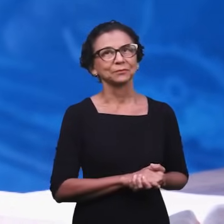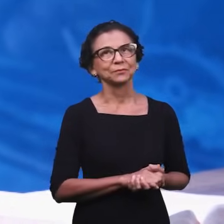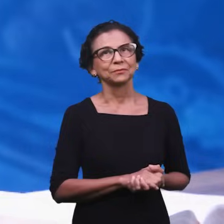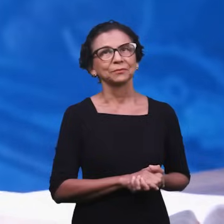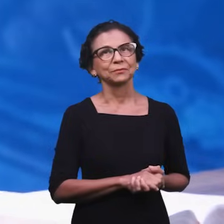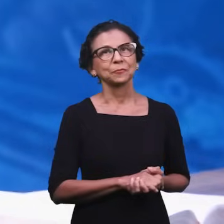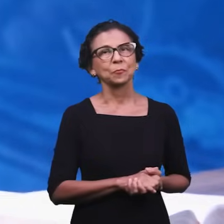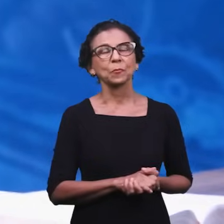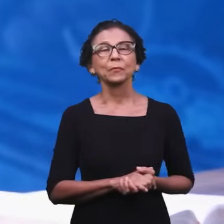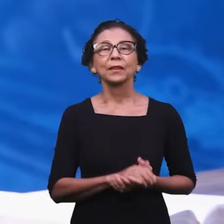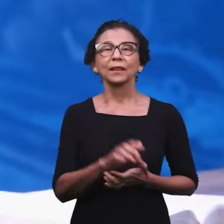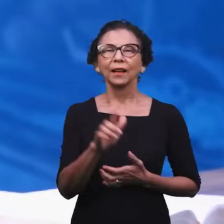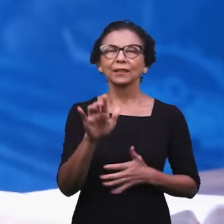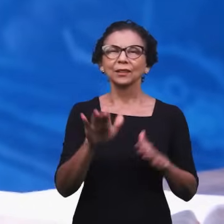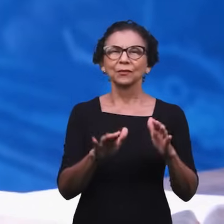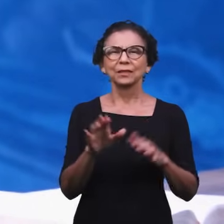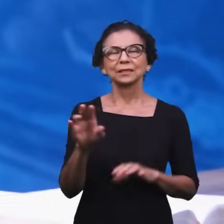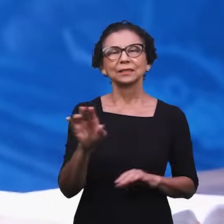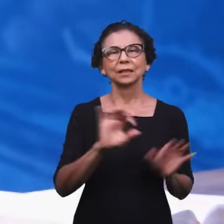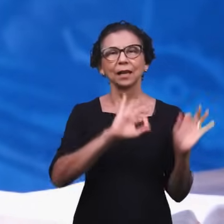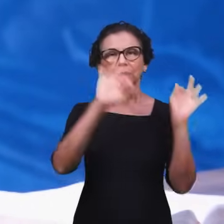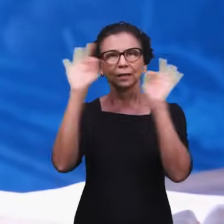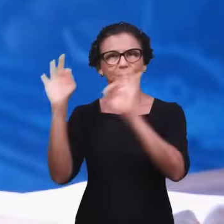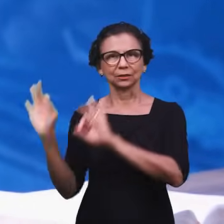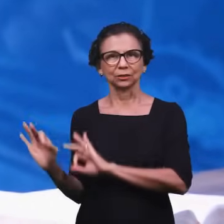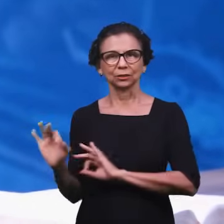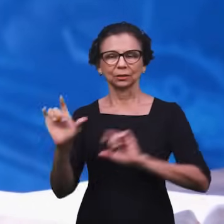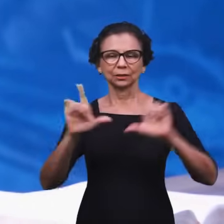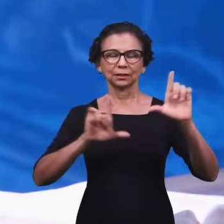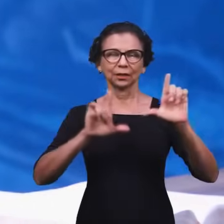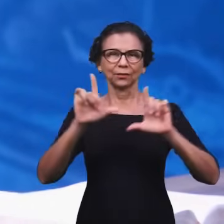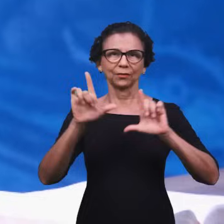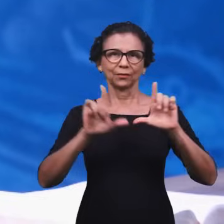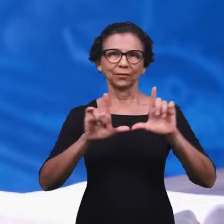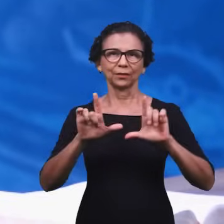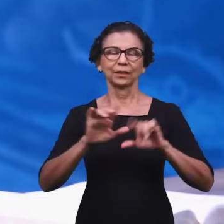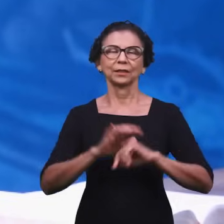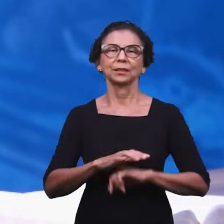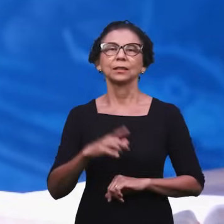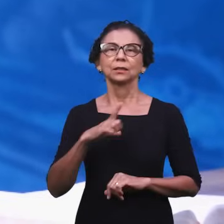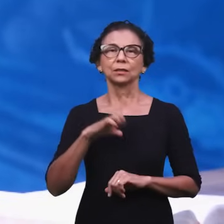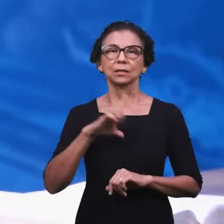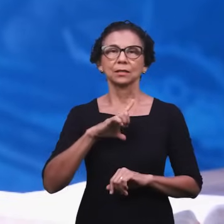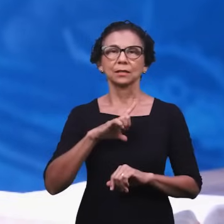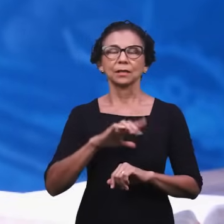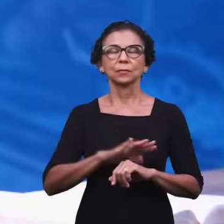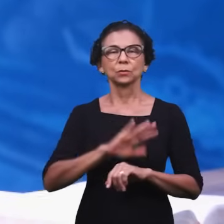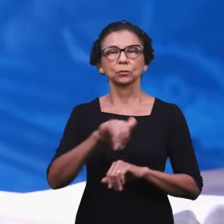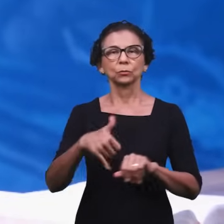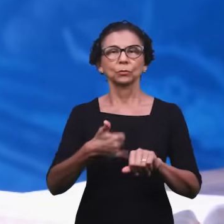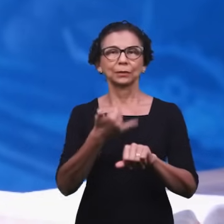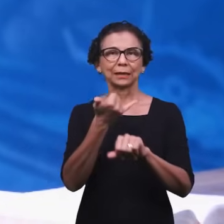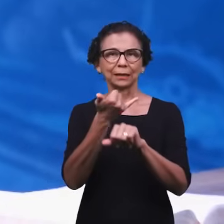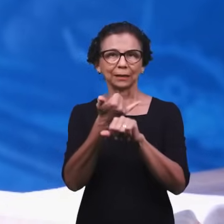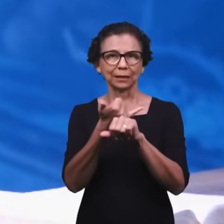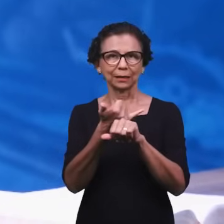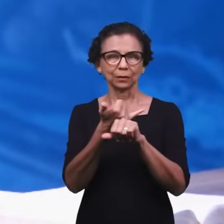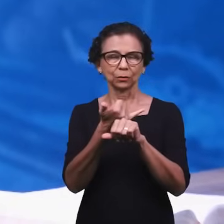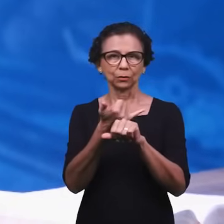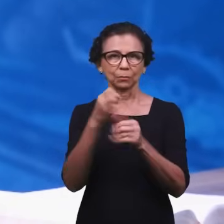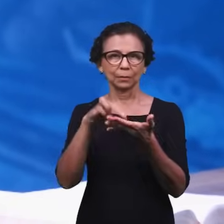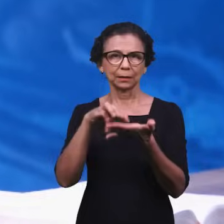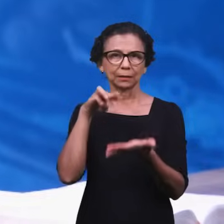Talvez você esteja nos assistindo pela televisão. Nós temos o canal oficial da Igreja Cristã Maranata, há